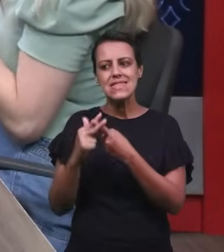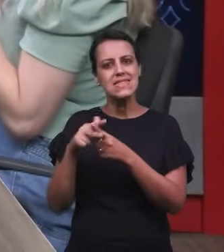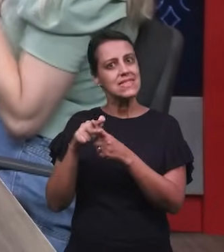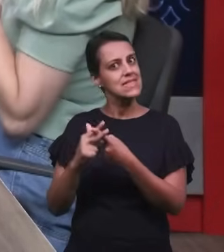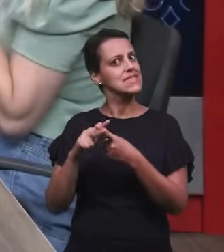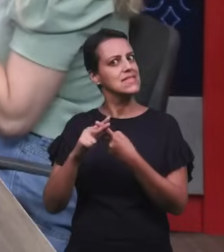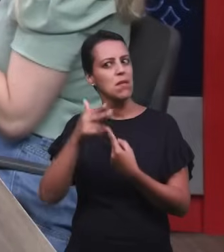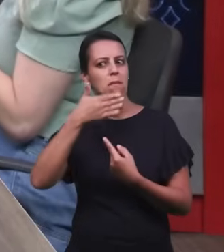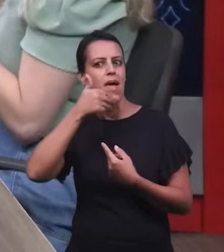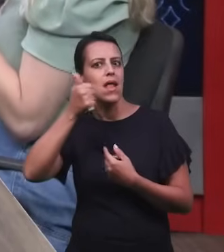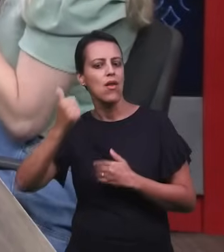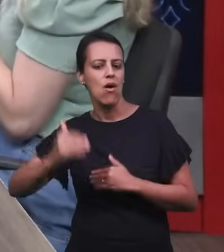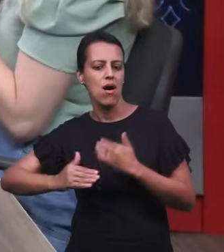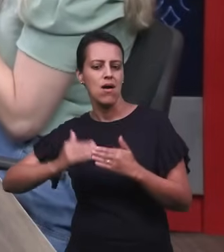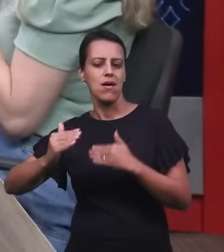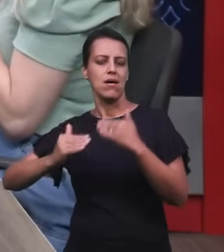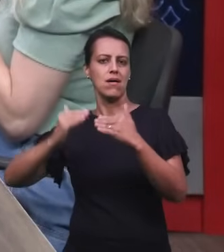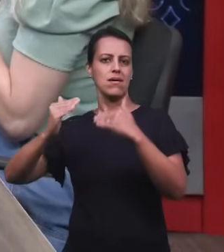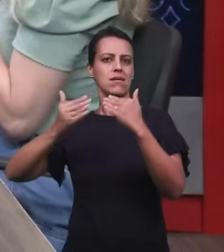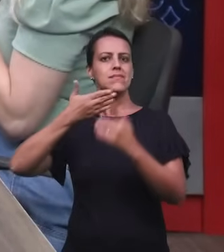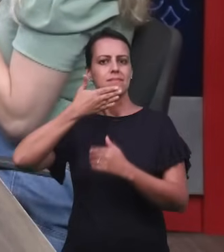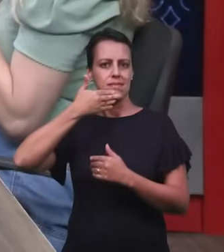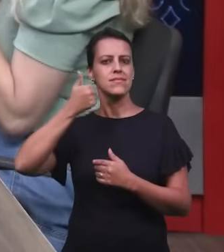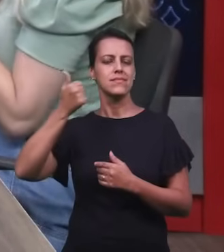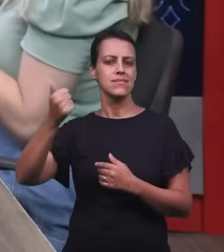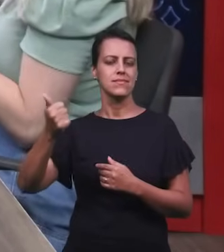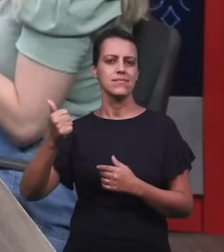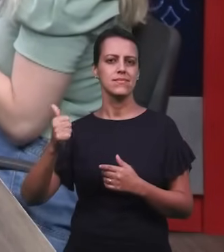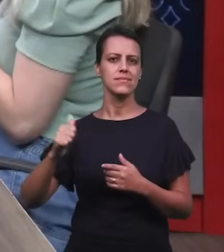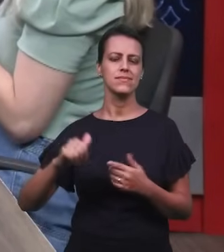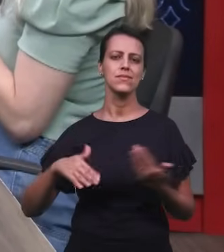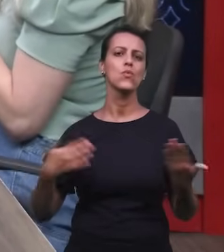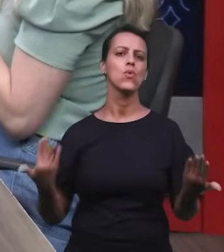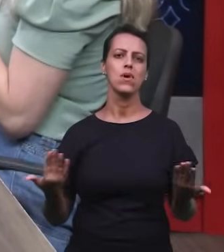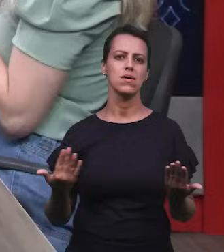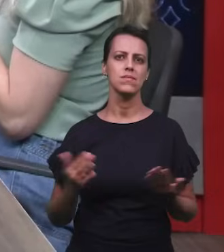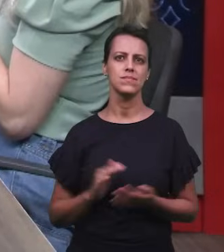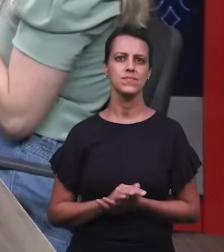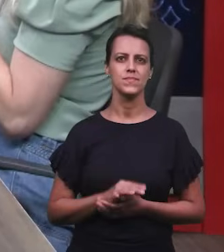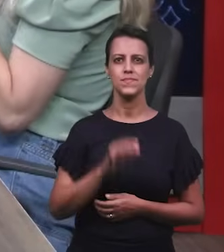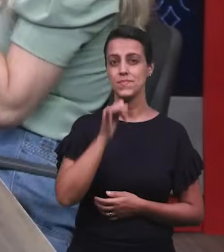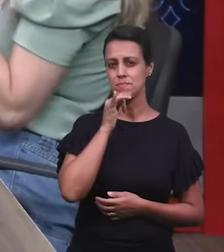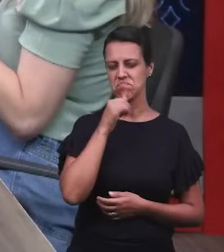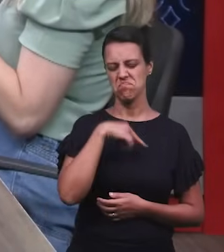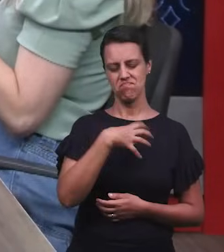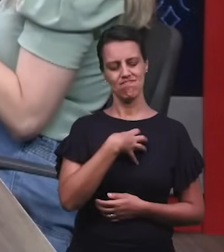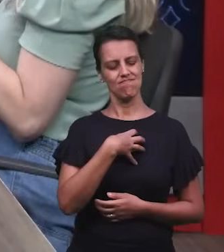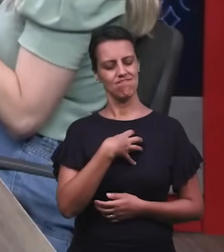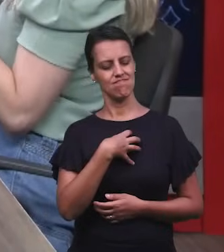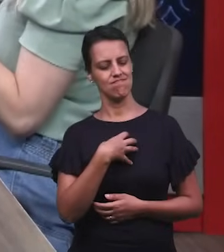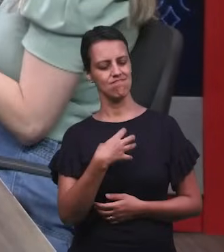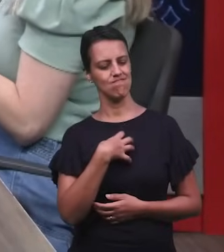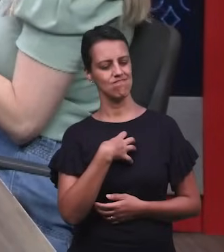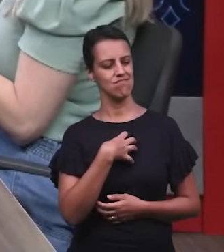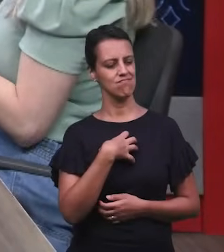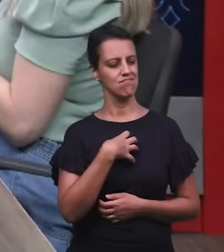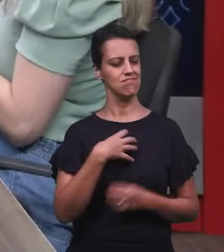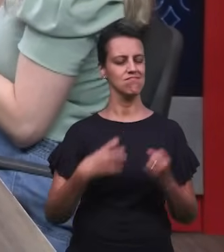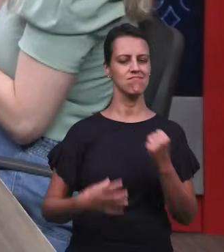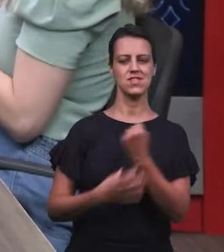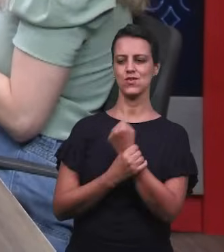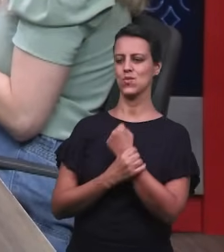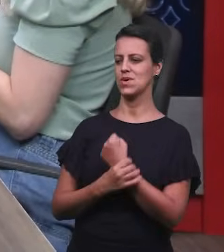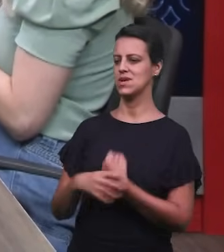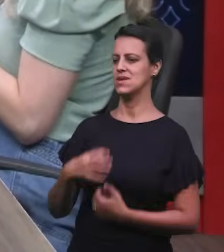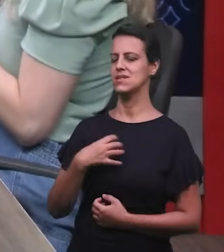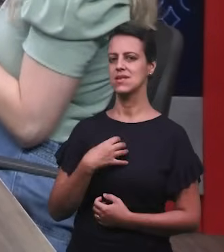atenção para que eles melhorem, para que eles sejam aperfeiçoados, né? Como eles são muito seguros, muito autoconfiantes, eles